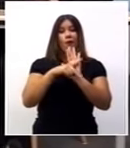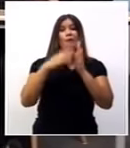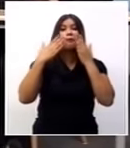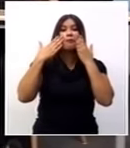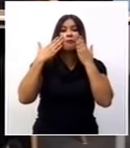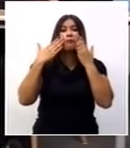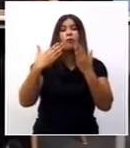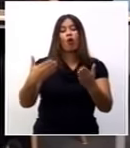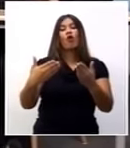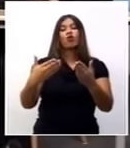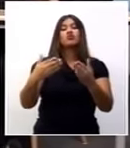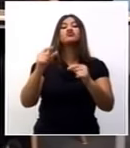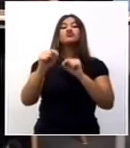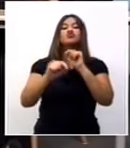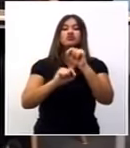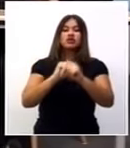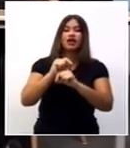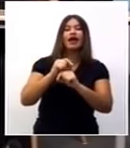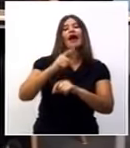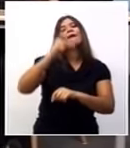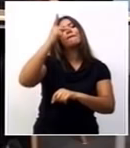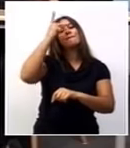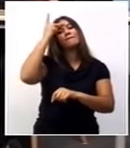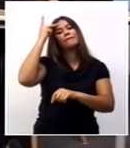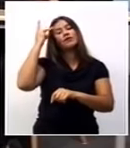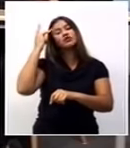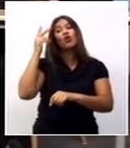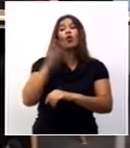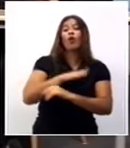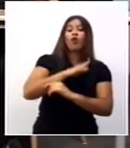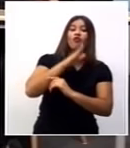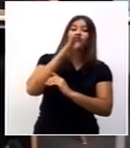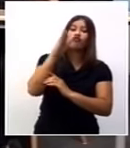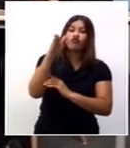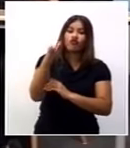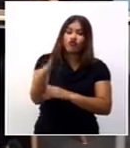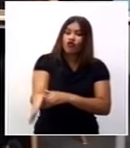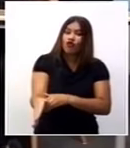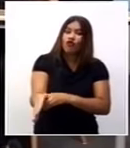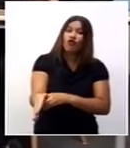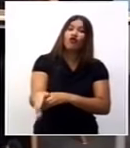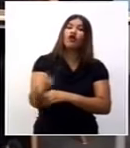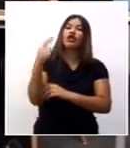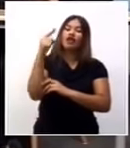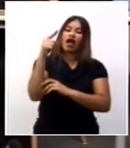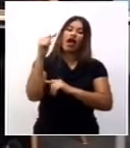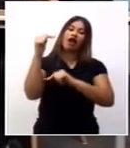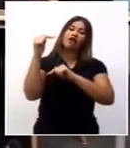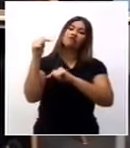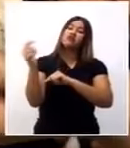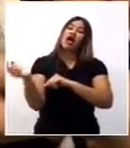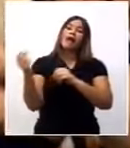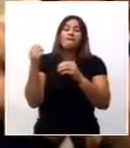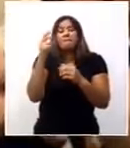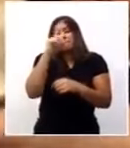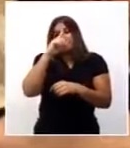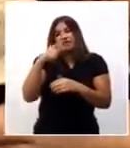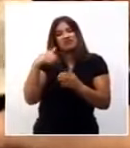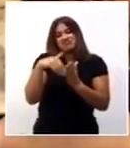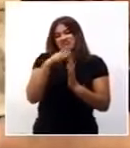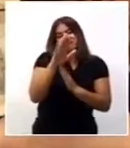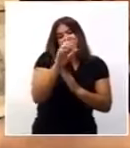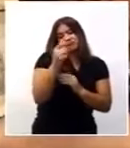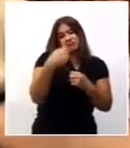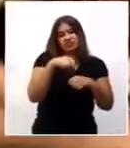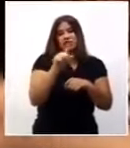dispensa? Porque quando essa pessoa se precisar de se apresentar num emprego, em alguma coisa assim, eles pedem um certificado